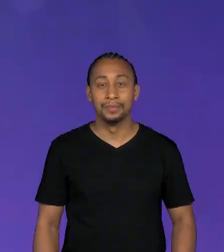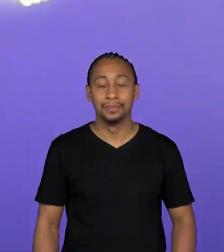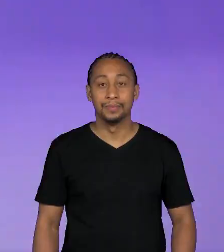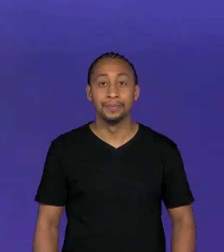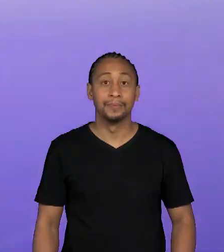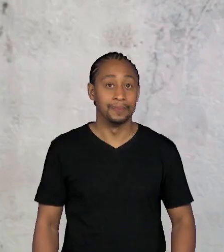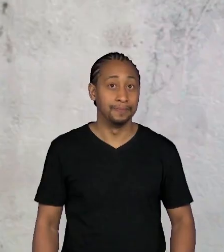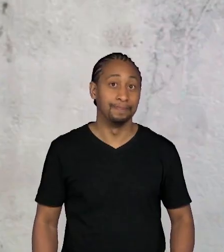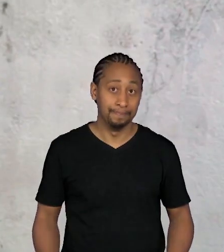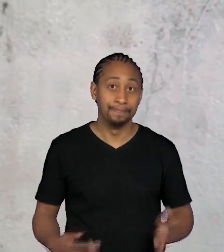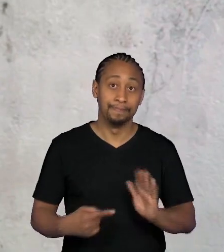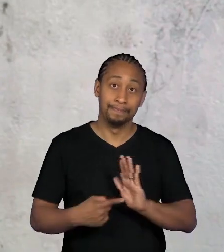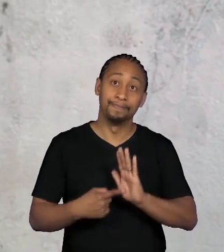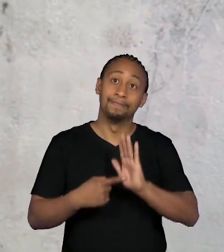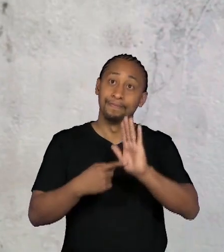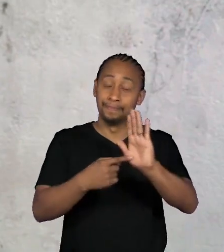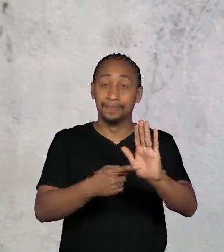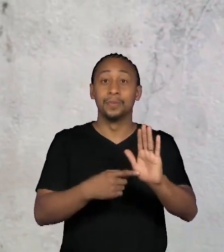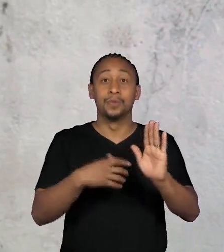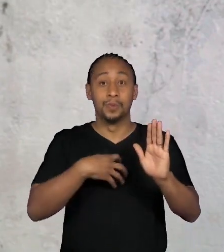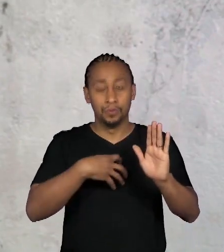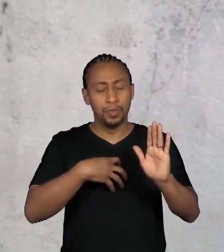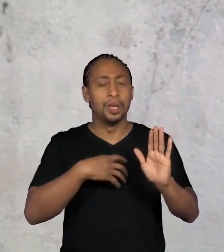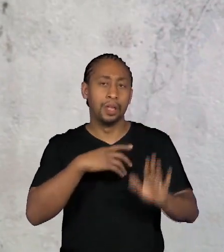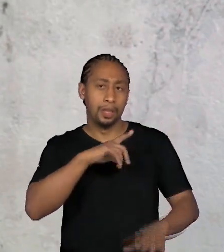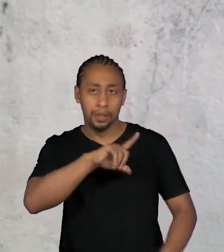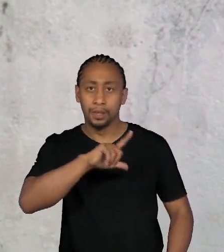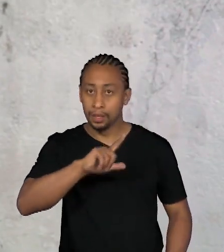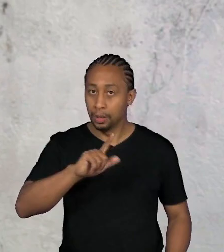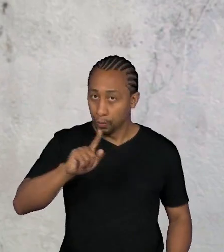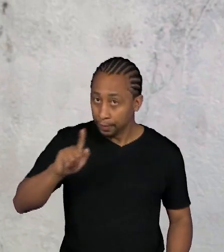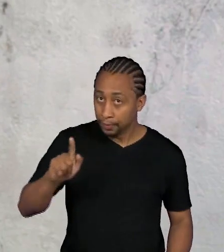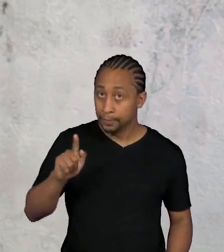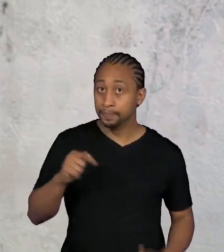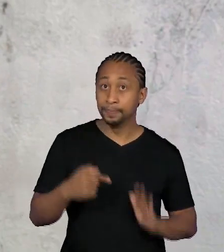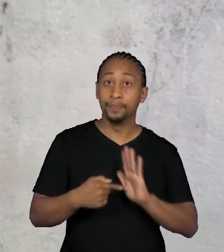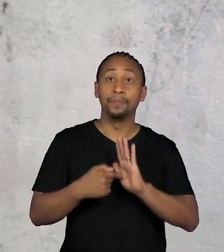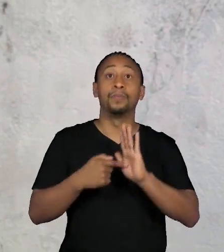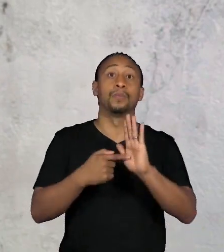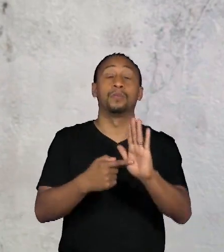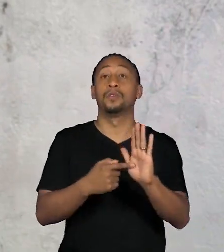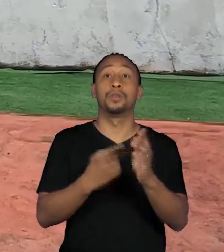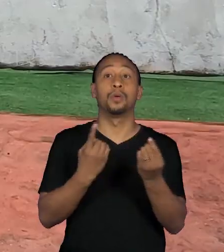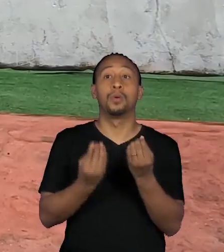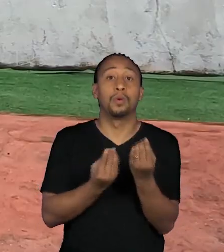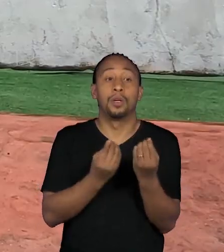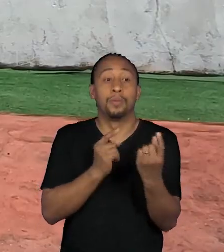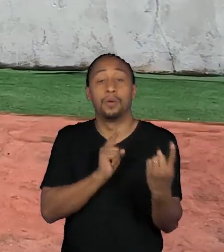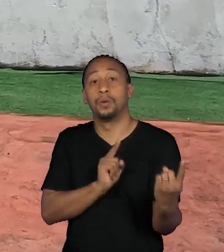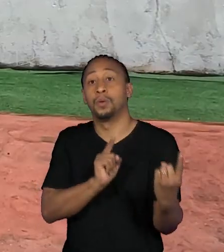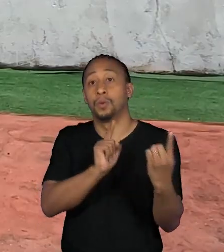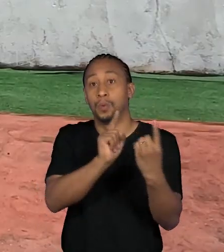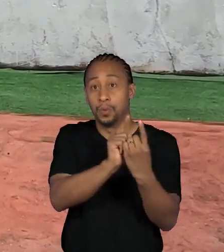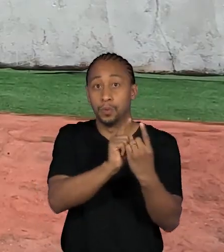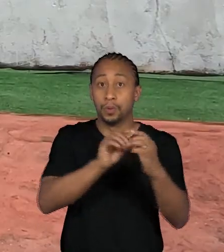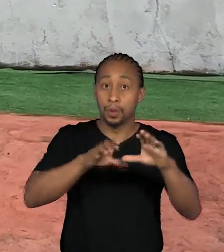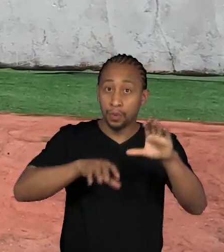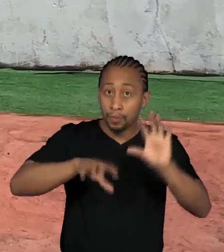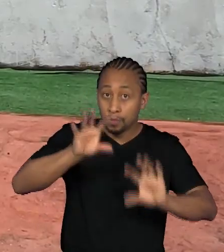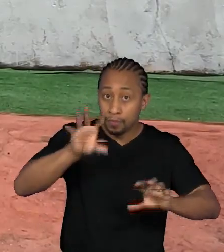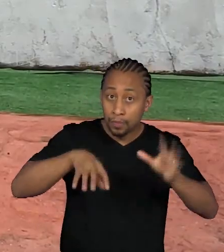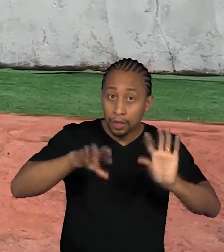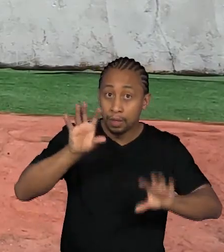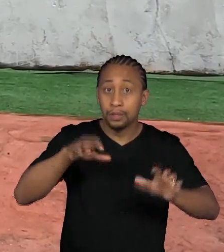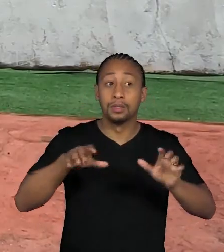Todas essas linguagens, né, elas são nascidas do encontro. O funk é o fluxo, é